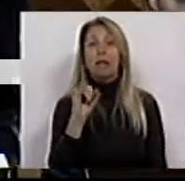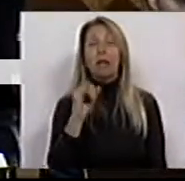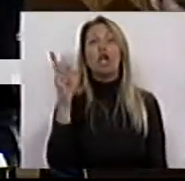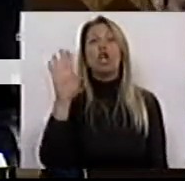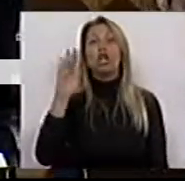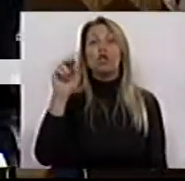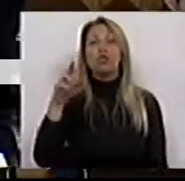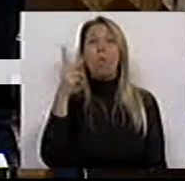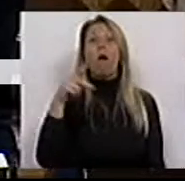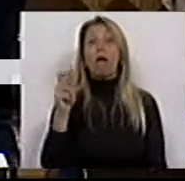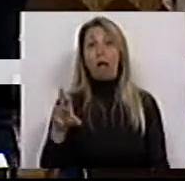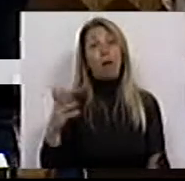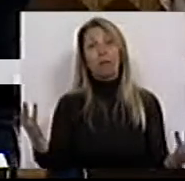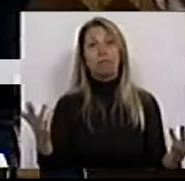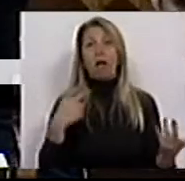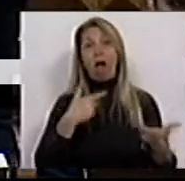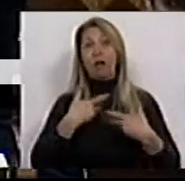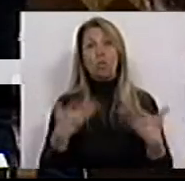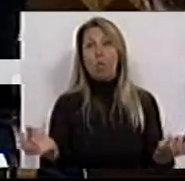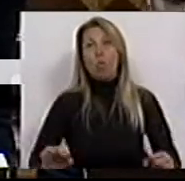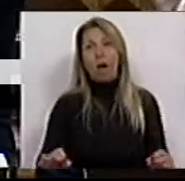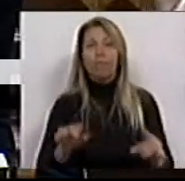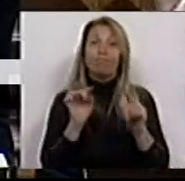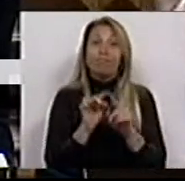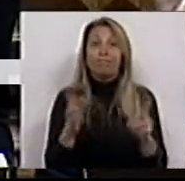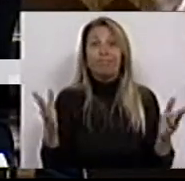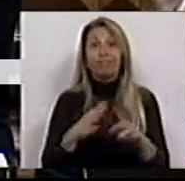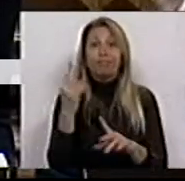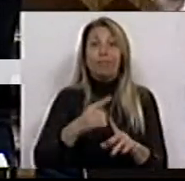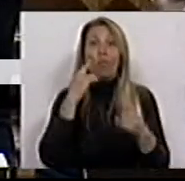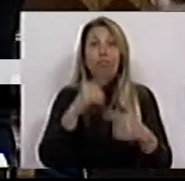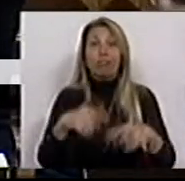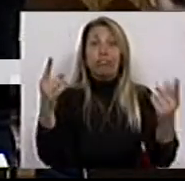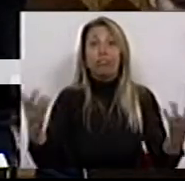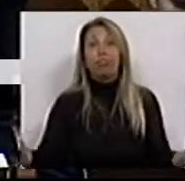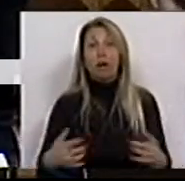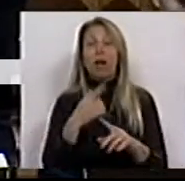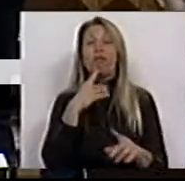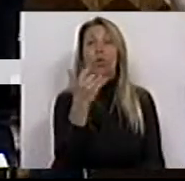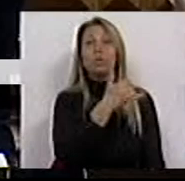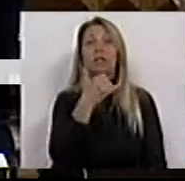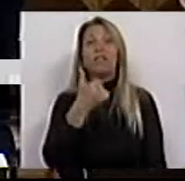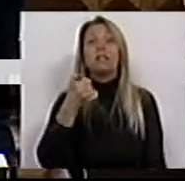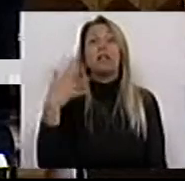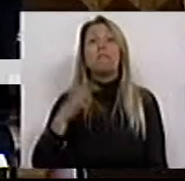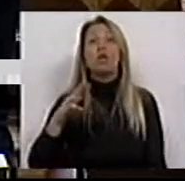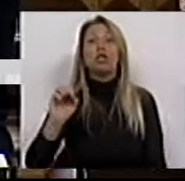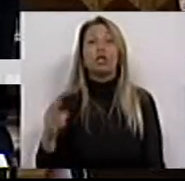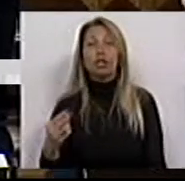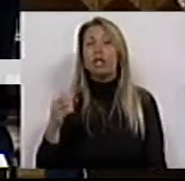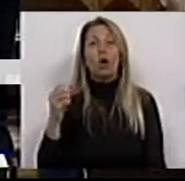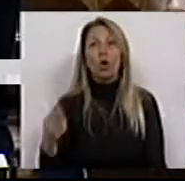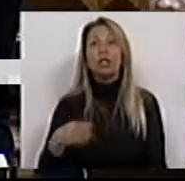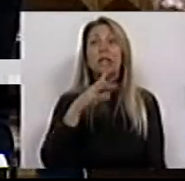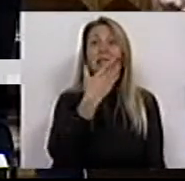problema chama-se dívida pública. Ele mede mais coisa, menos coisa, 225 mil milhões de euros, o equivalente a 131%